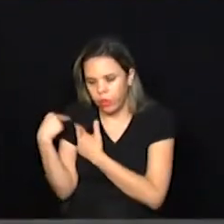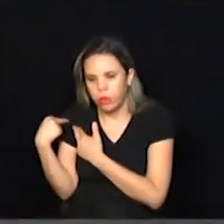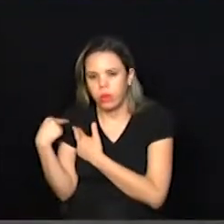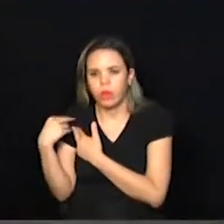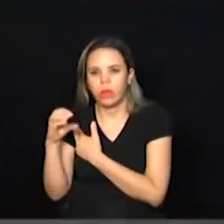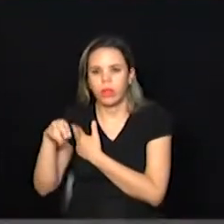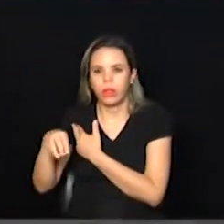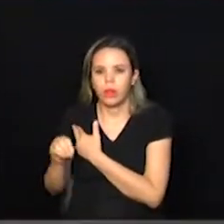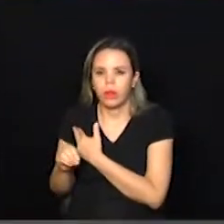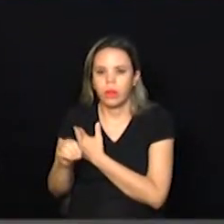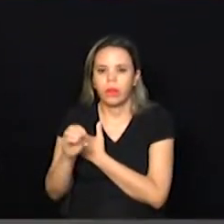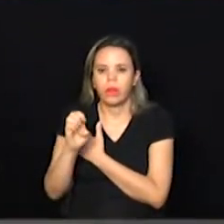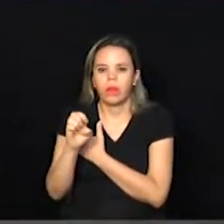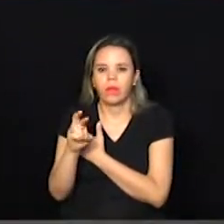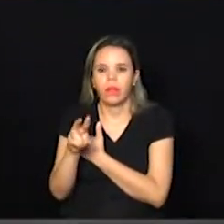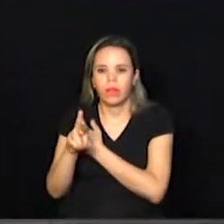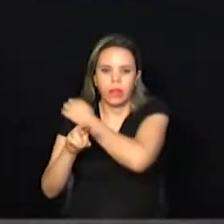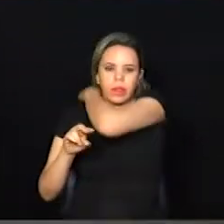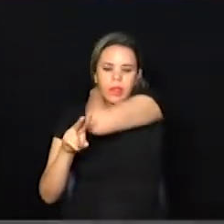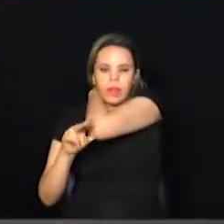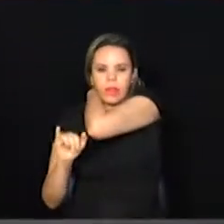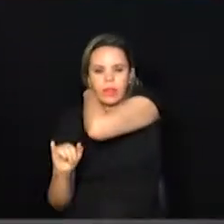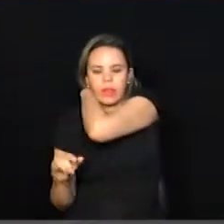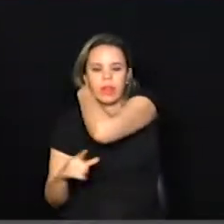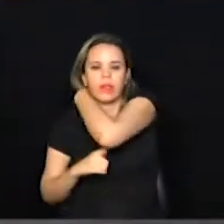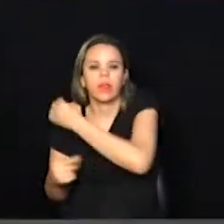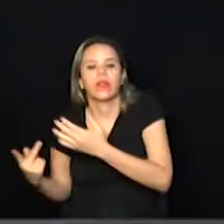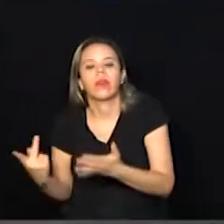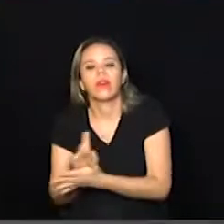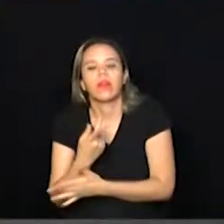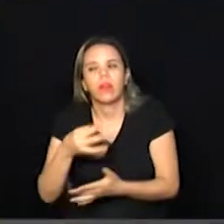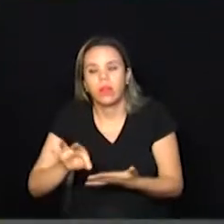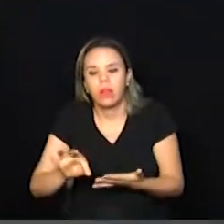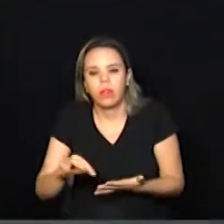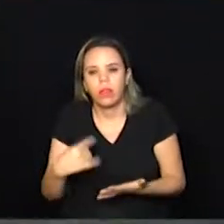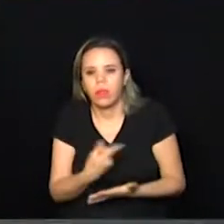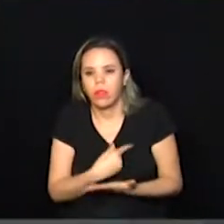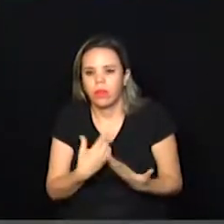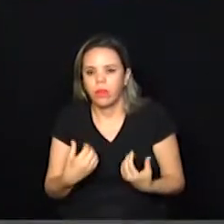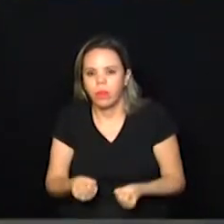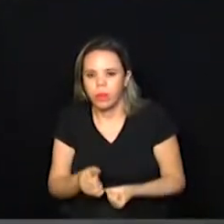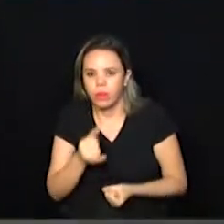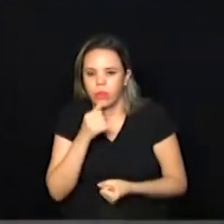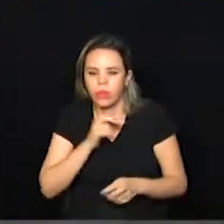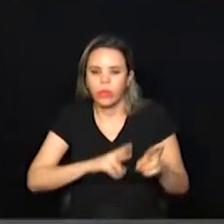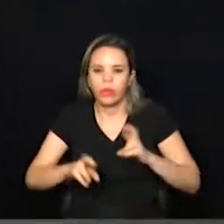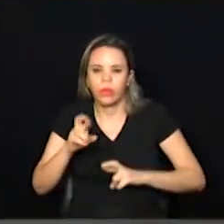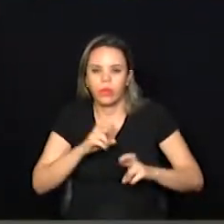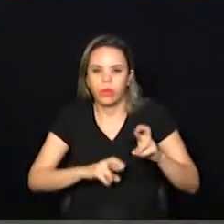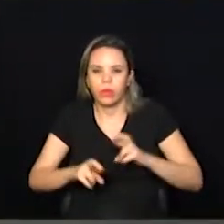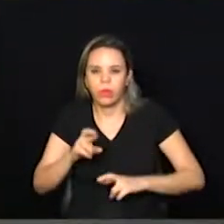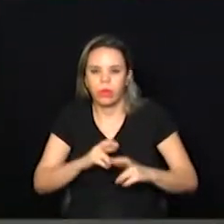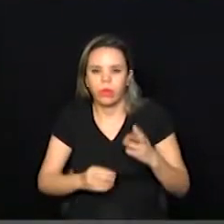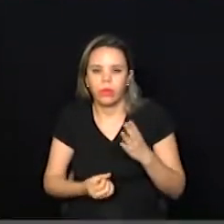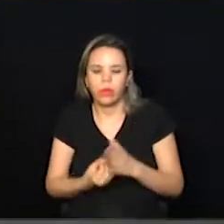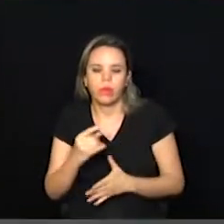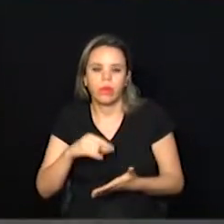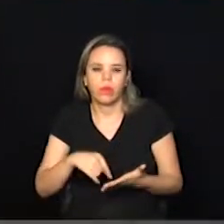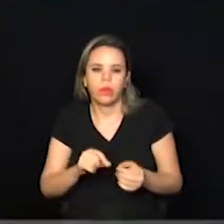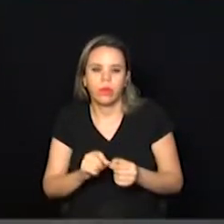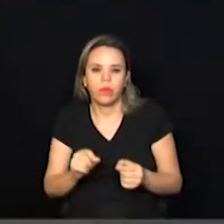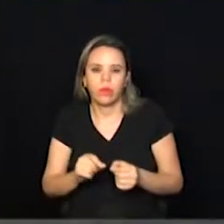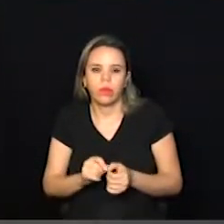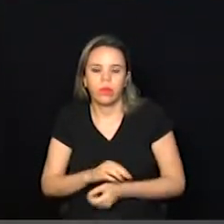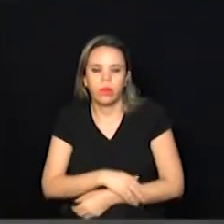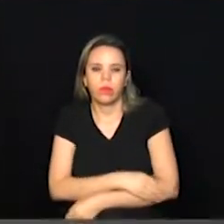SEAMO e SERAV, podem me corrigir se houver algum erro. Mas nós vamos, através da análise dos boletins de ocorrência, através